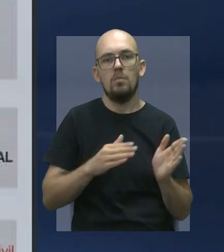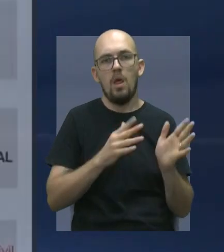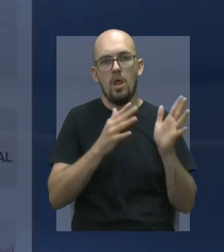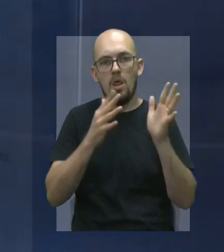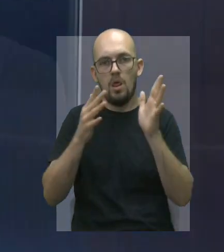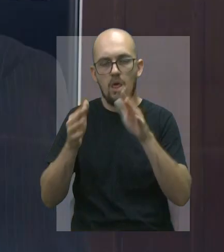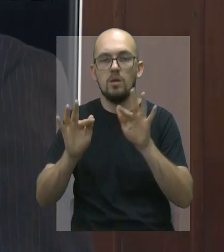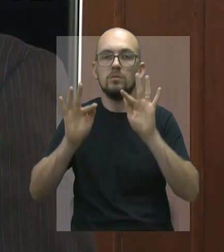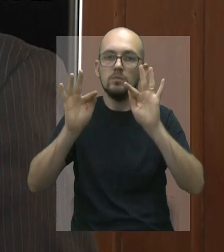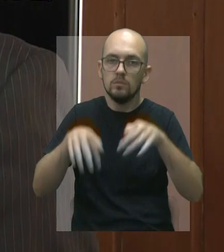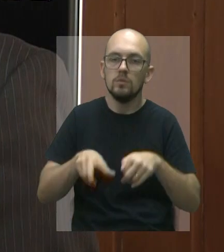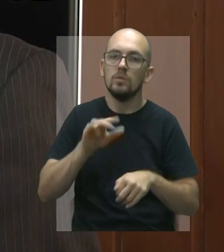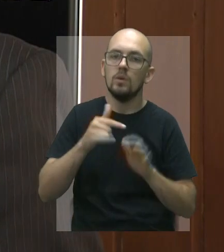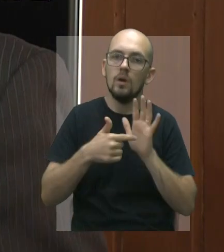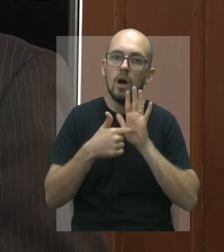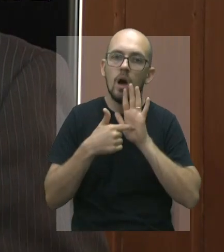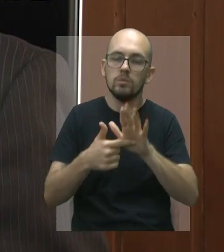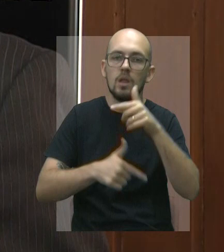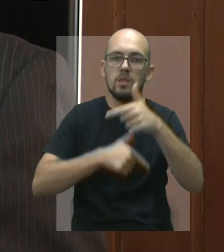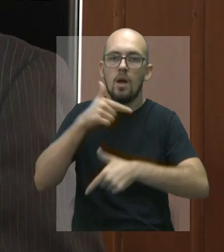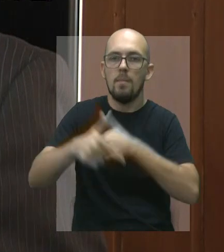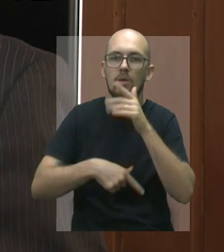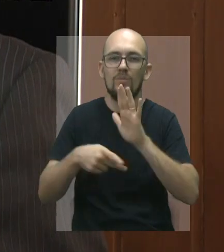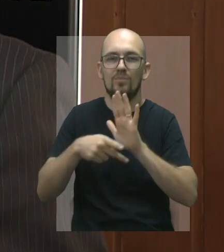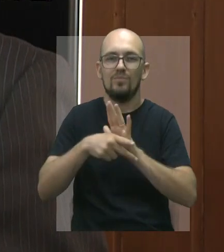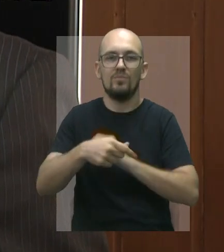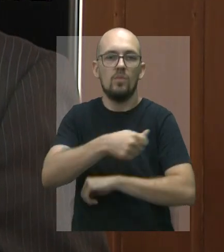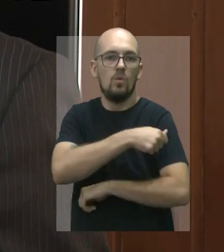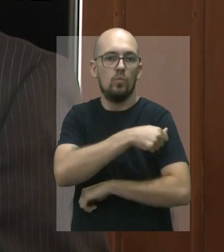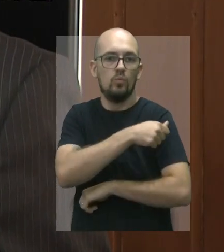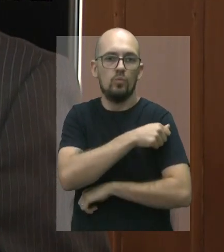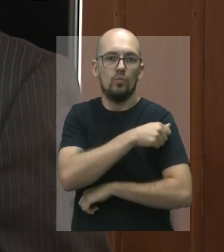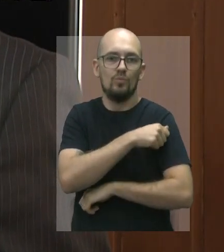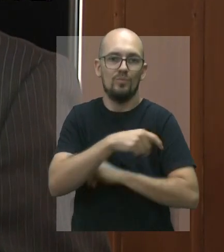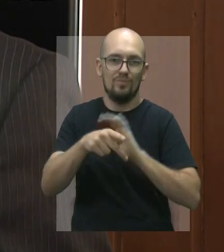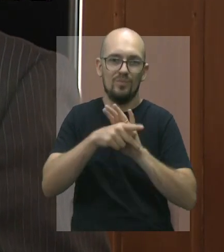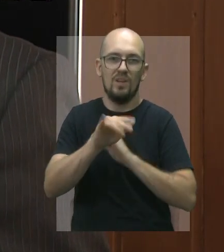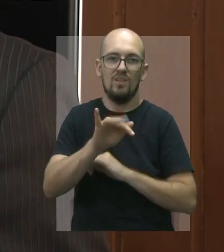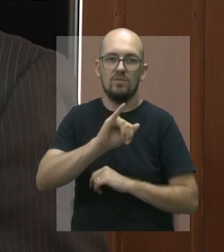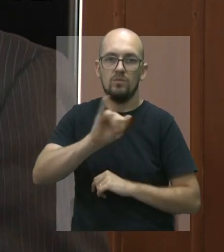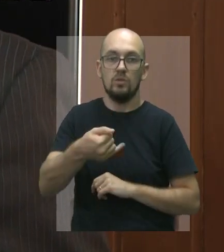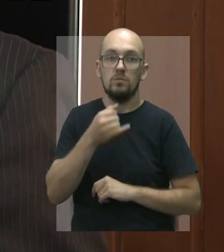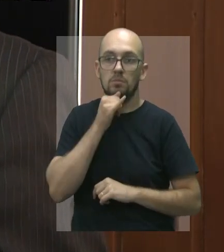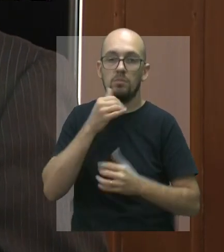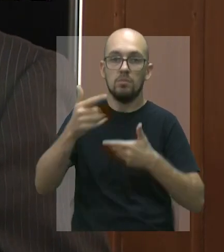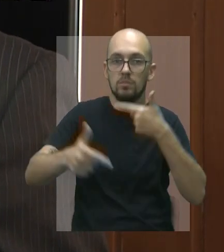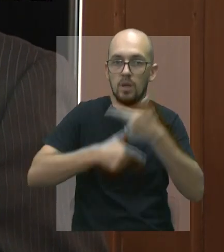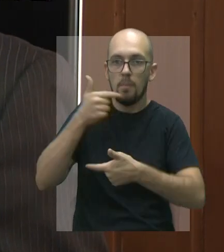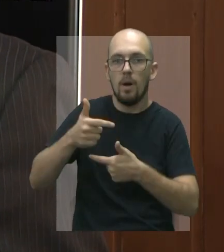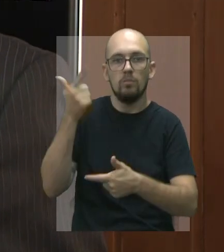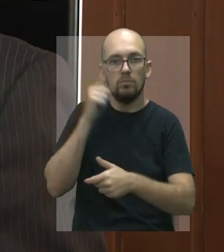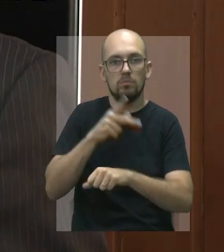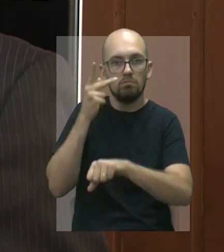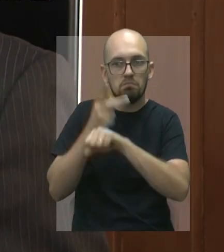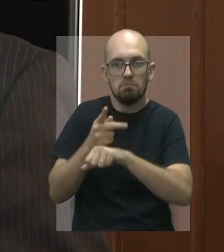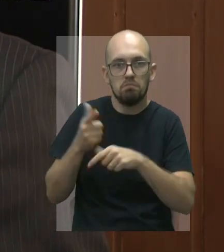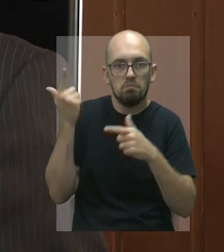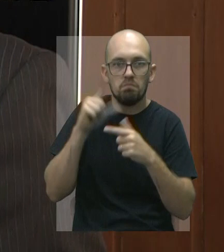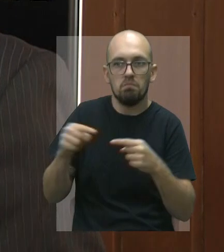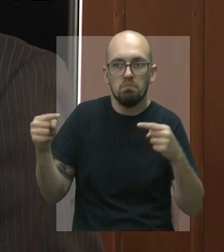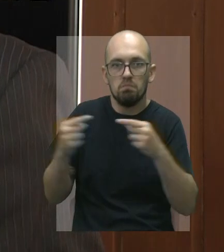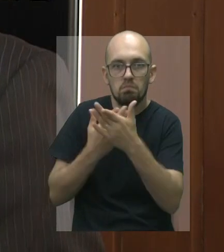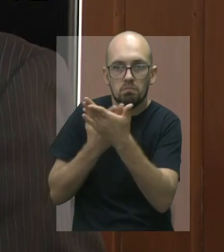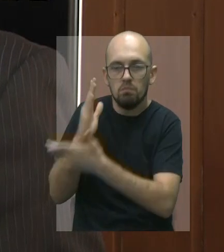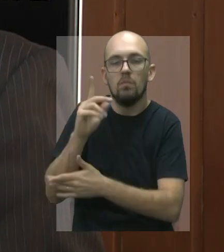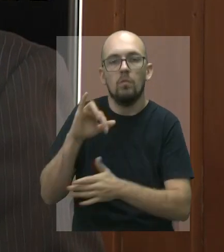nós teremos a apresentação de trabalhos feitos pelos alunos, aqueles trabalhos premiados, eles farão uma exposição